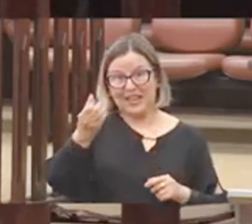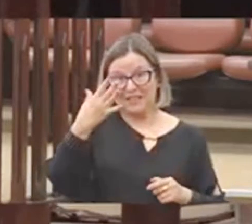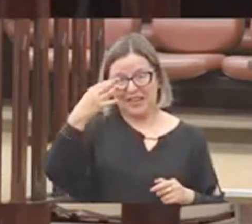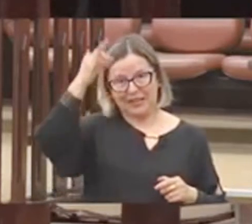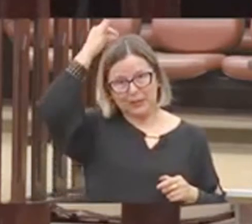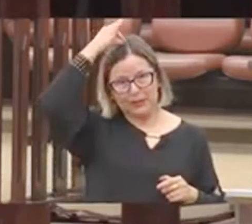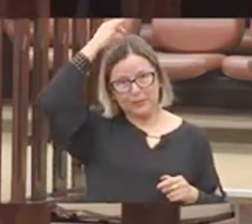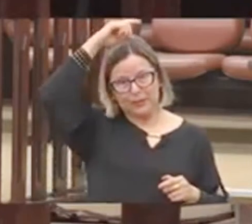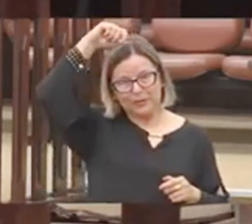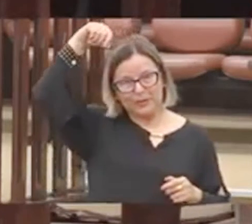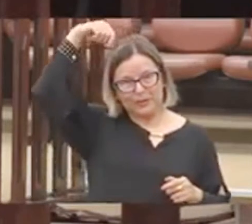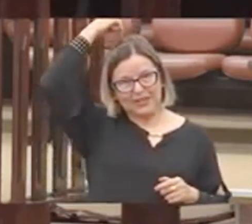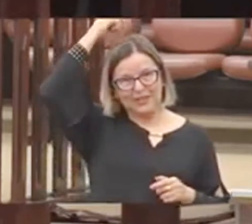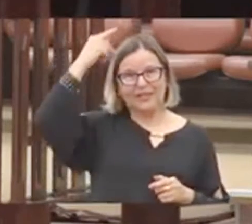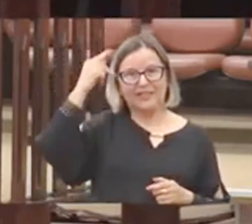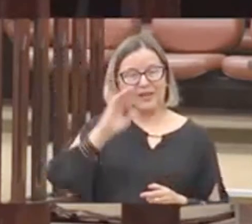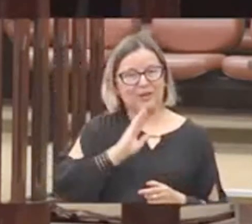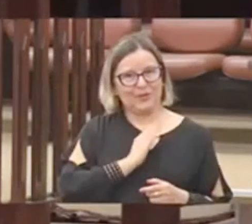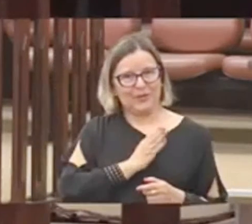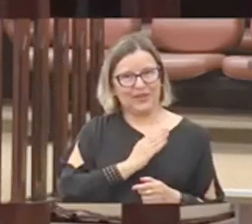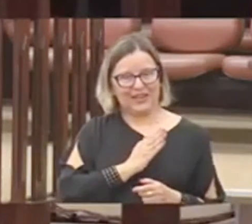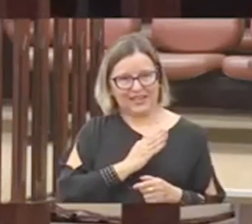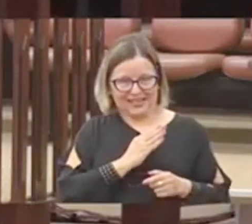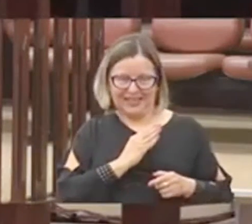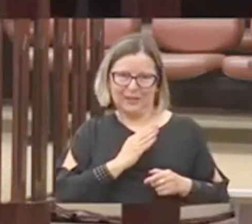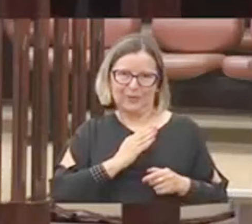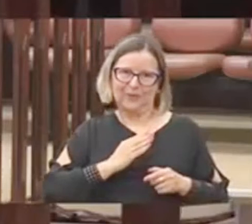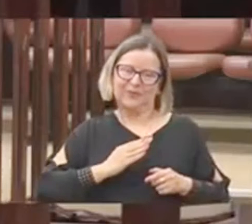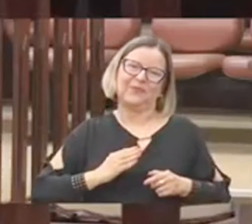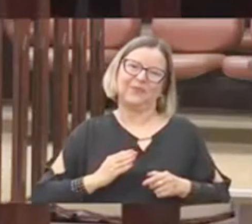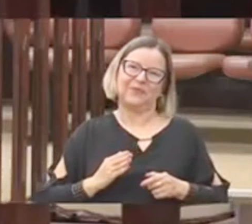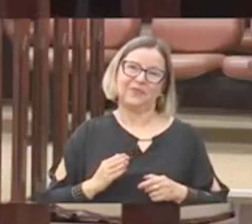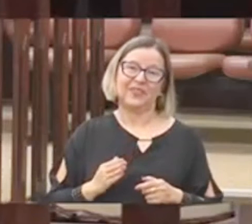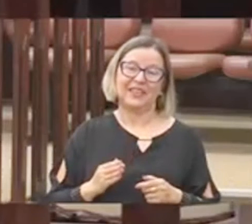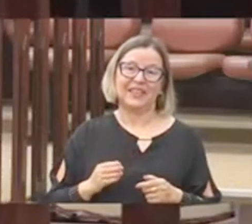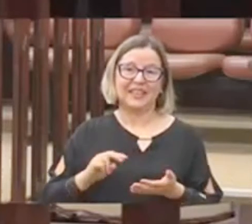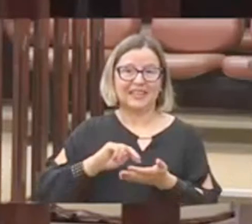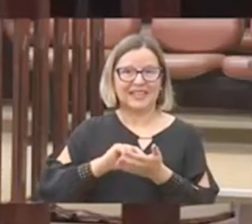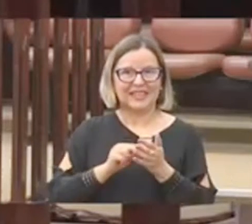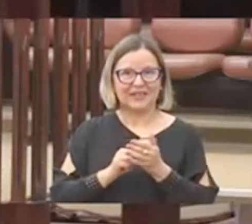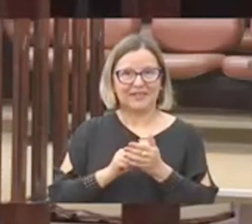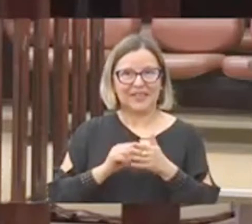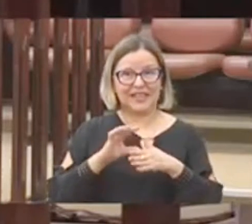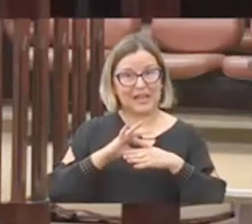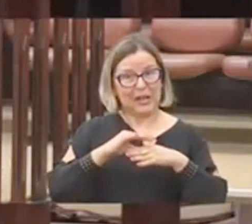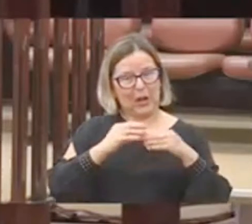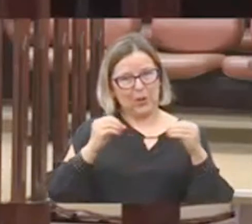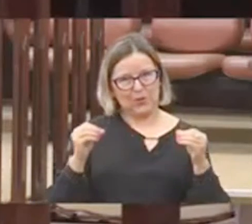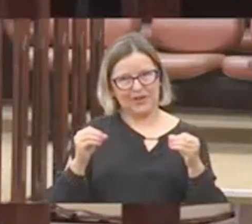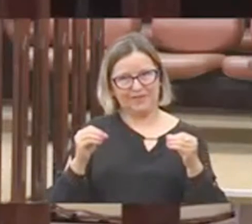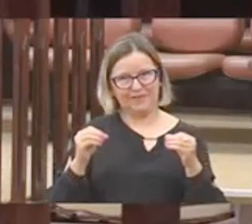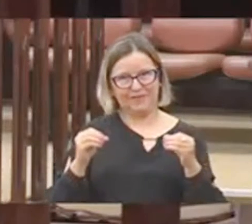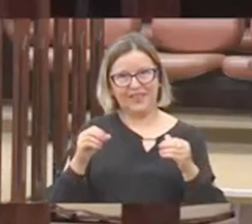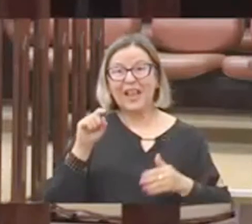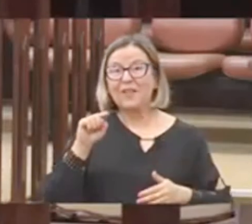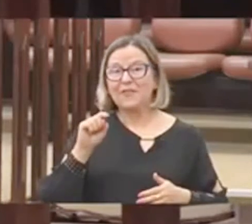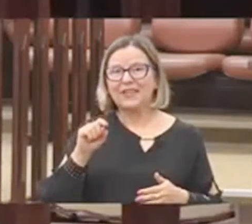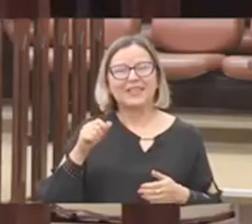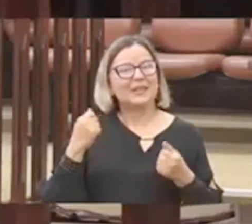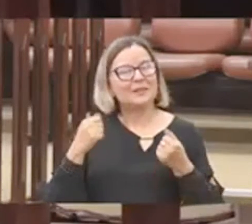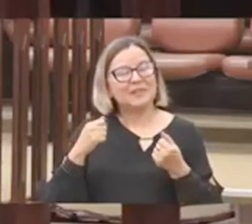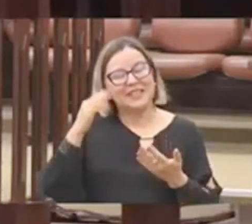em você é o efeito que o remédio traz. A cura. E você precisa crer